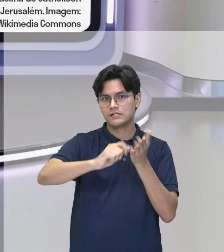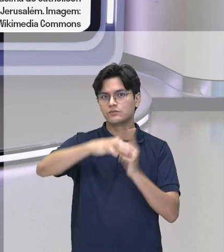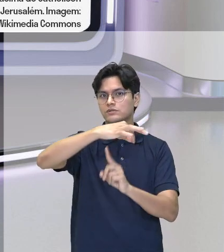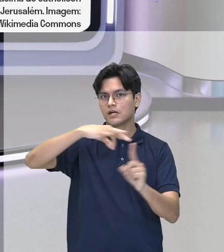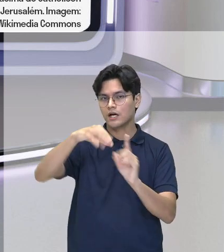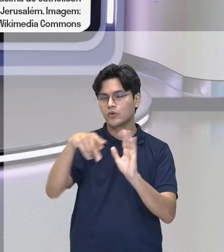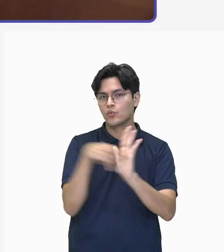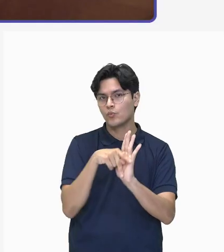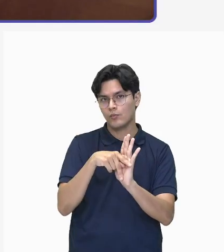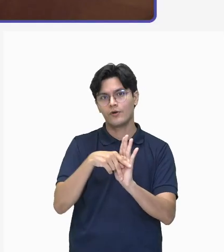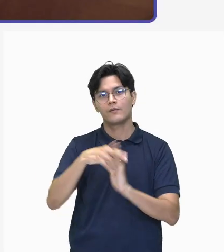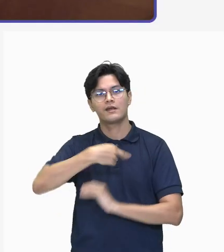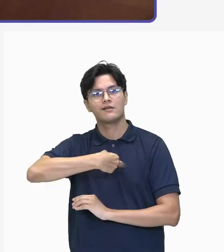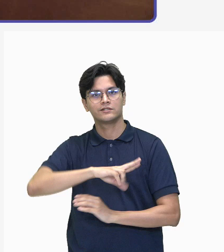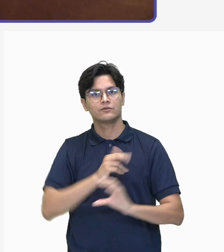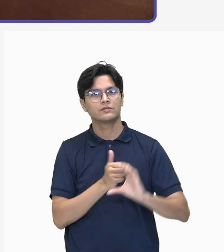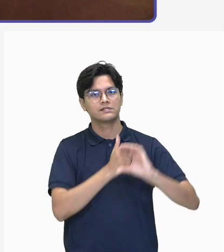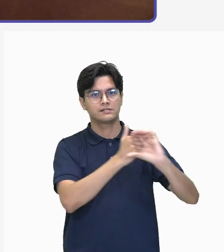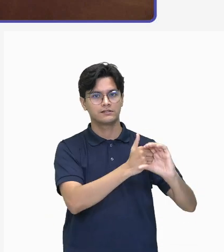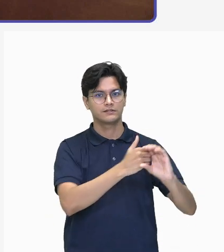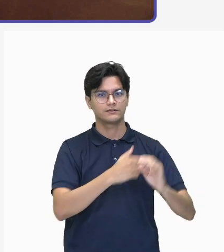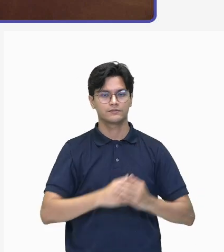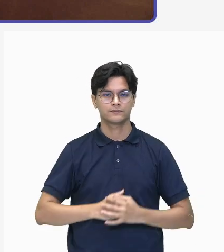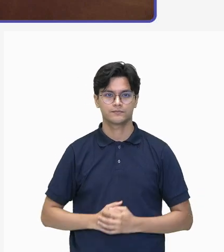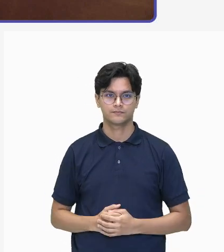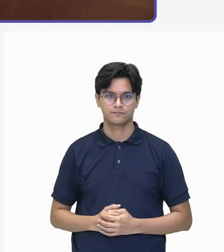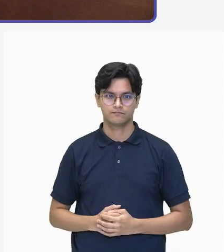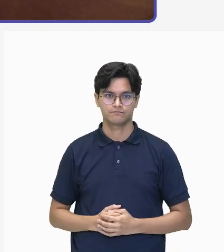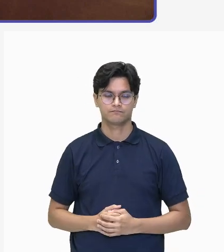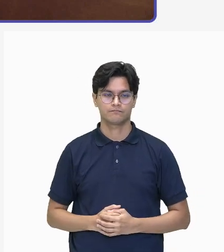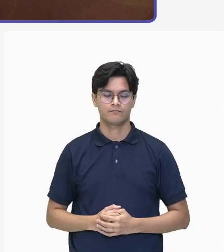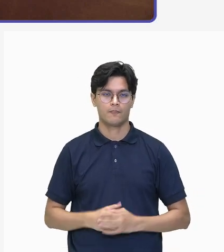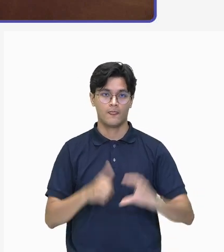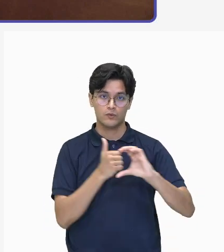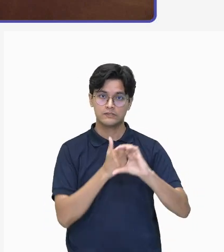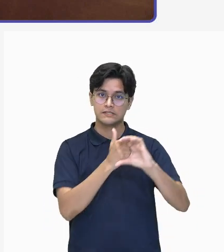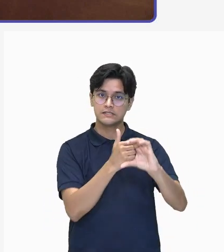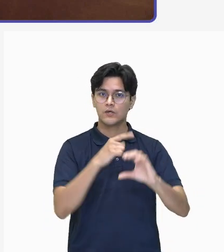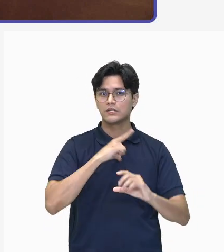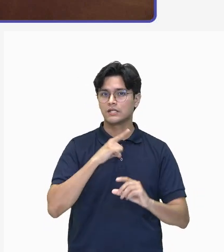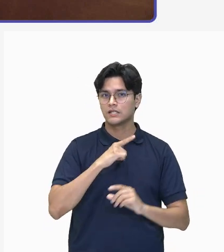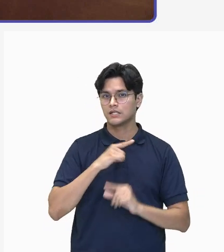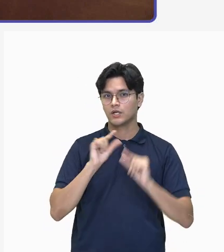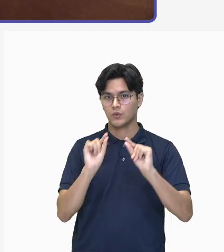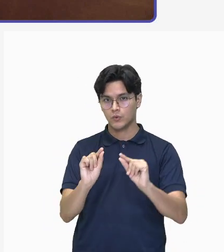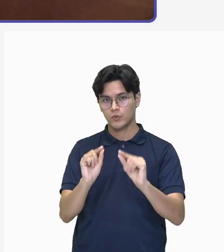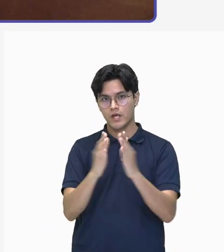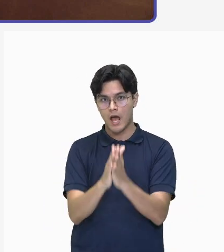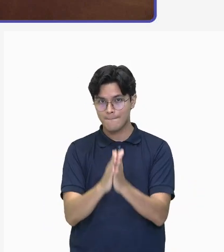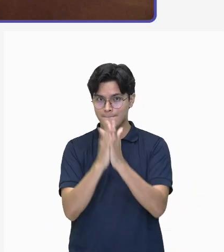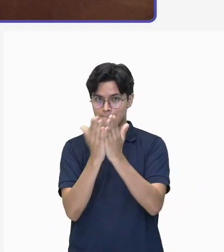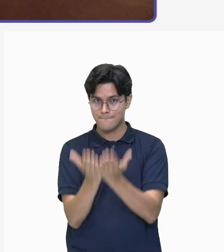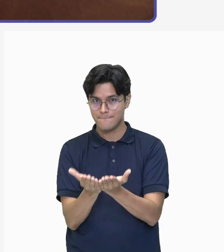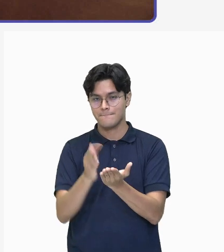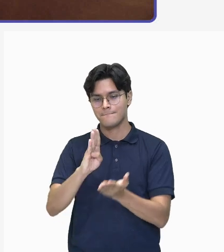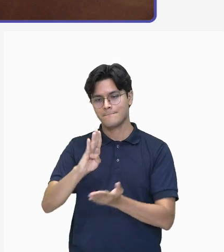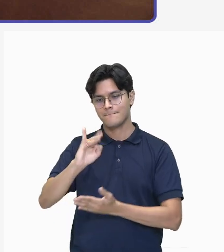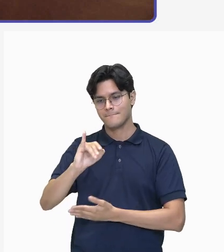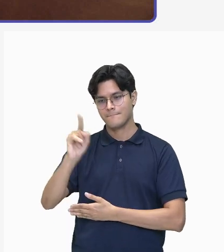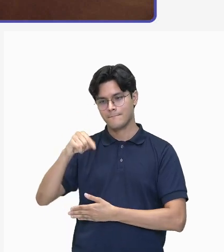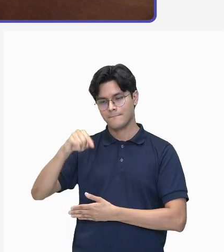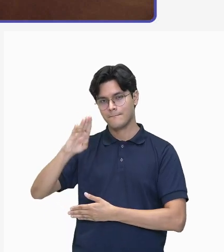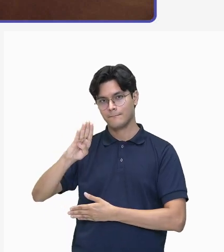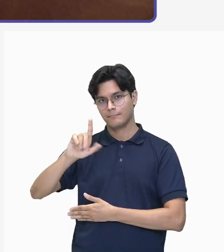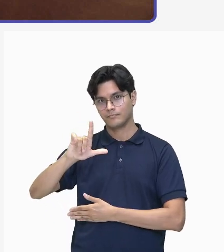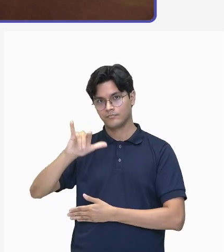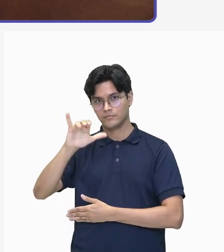cristãos utilizam. Os cristãos possuem a Bíblia como livro sagrado. A palavra Bíblia